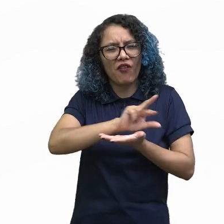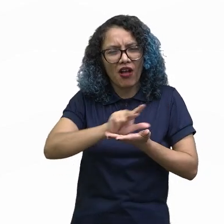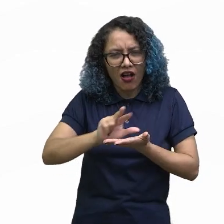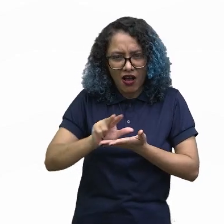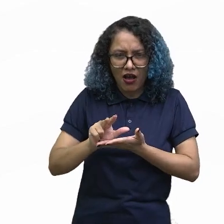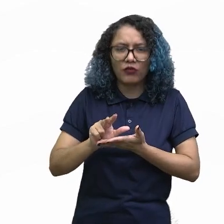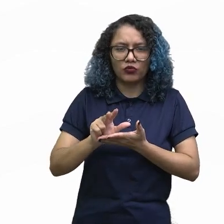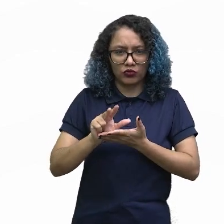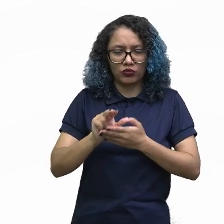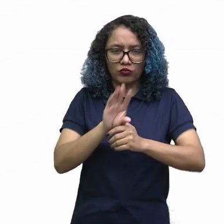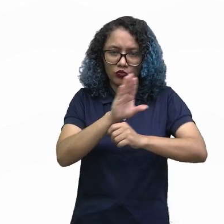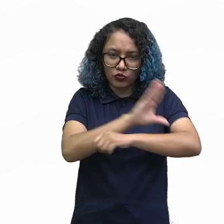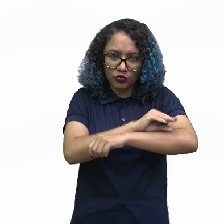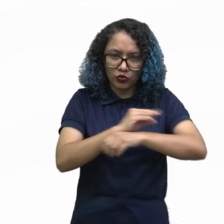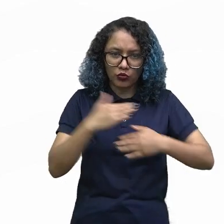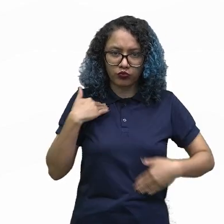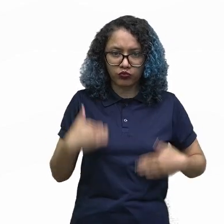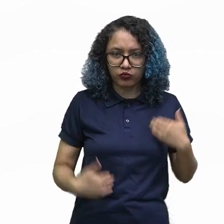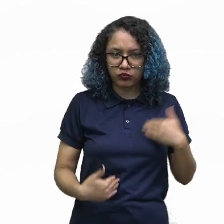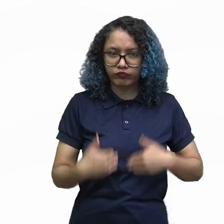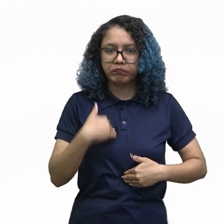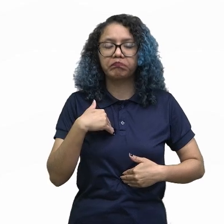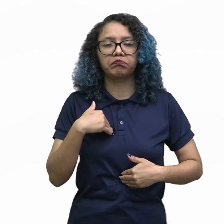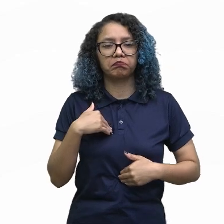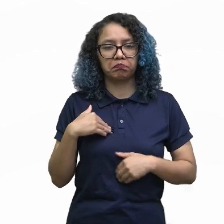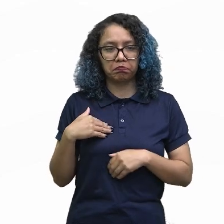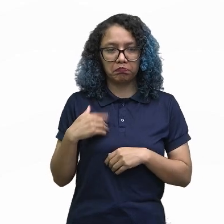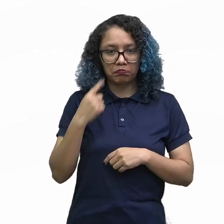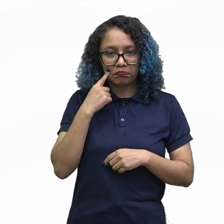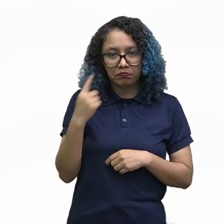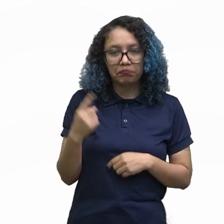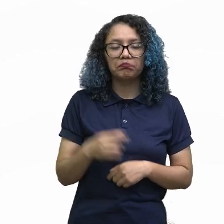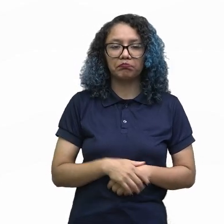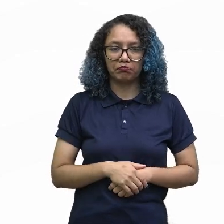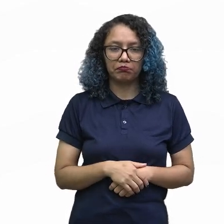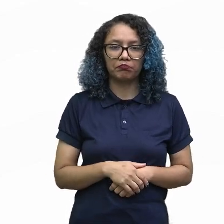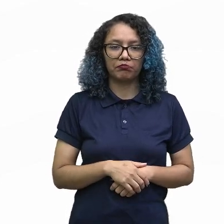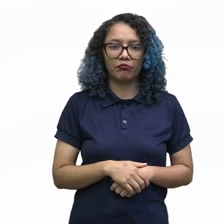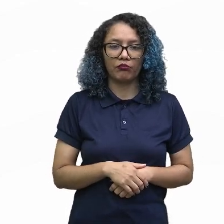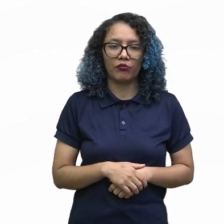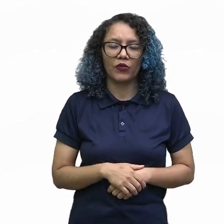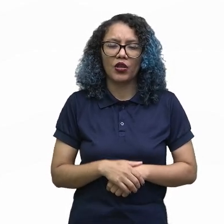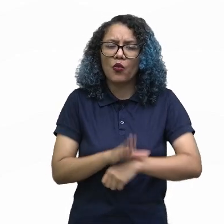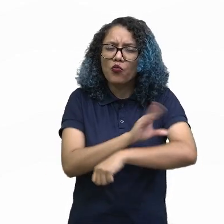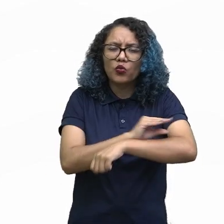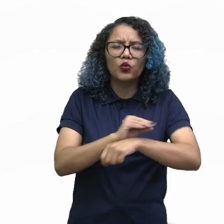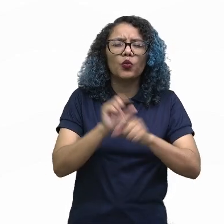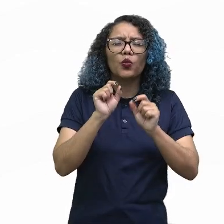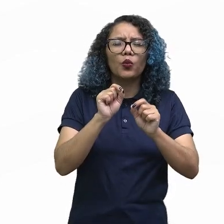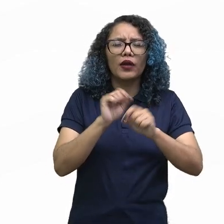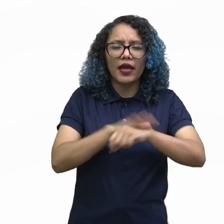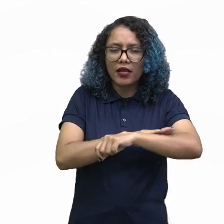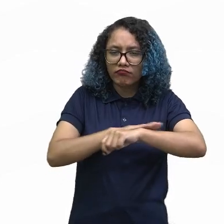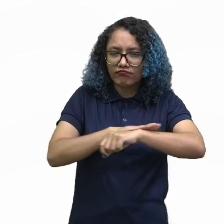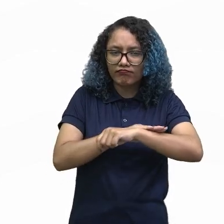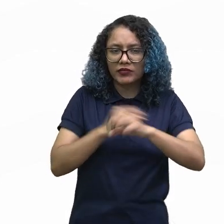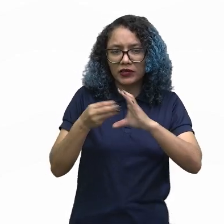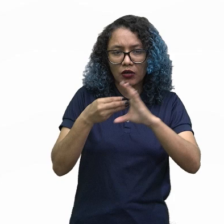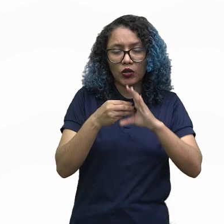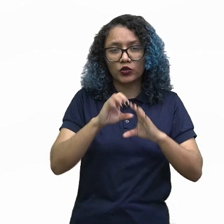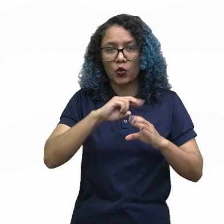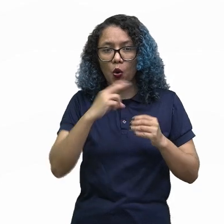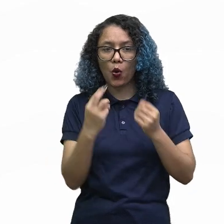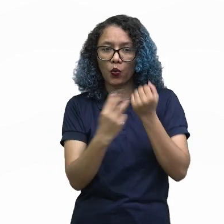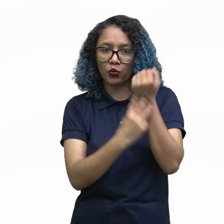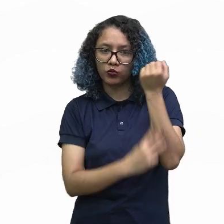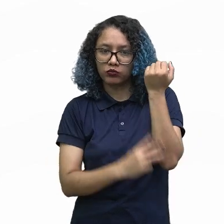corpo humano, né, que formam aí esse sistema, no caso. Os músculos são tecidos, cujas células ou fibras